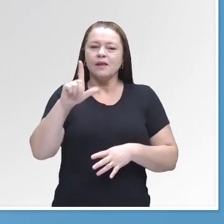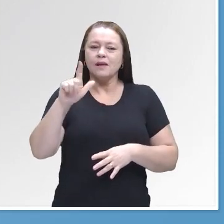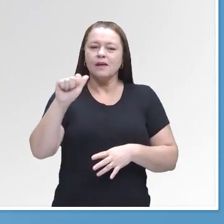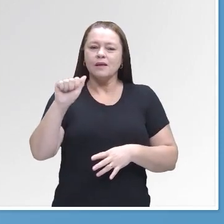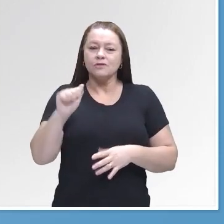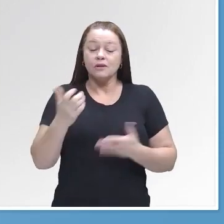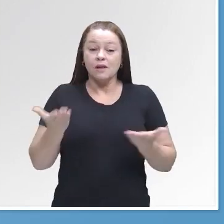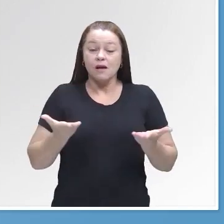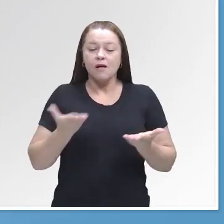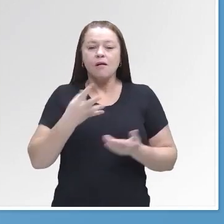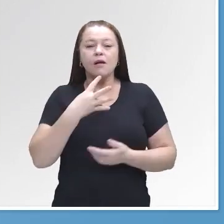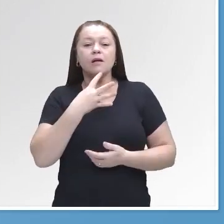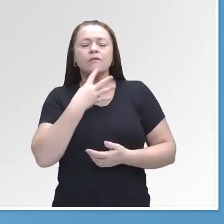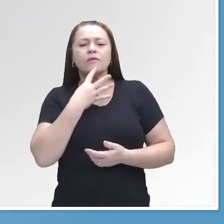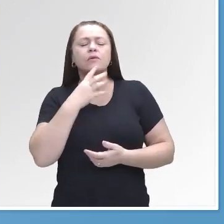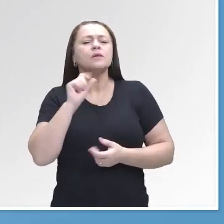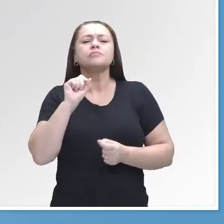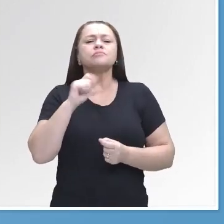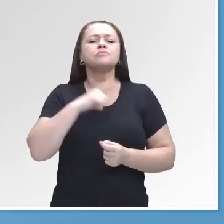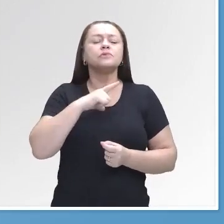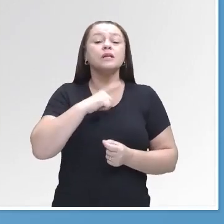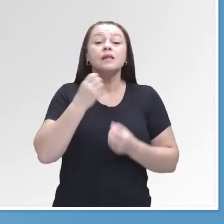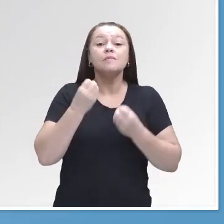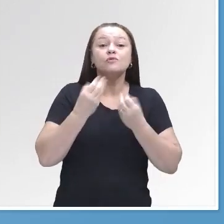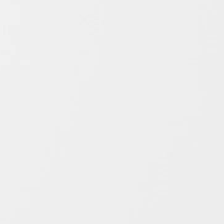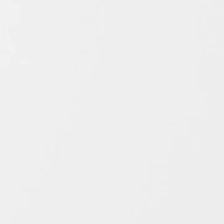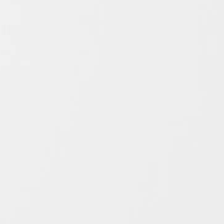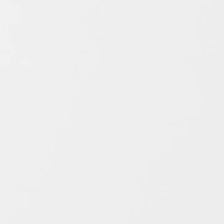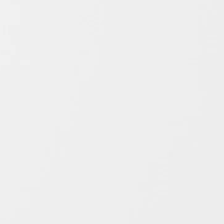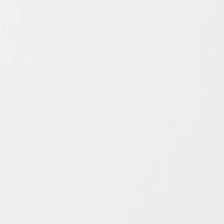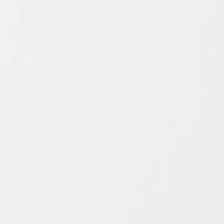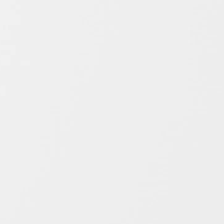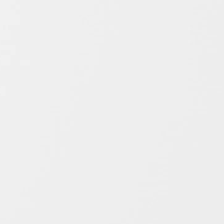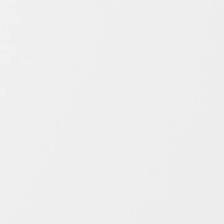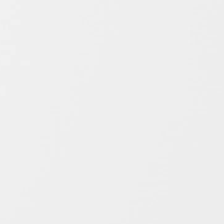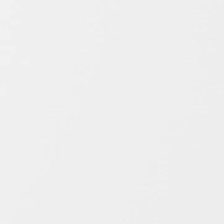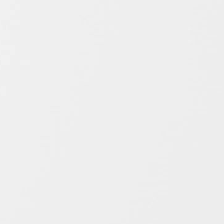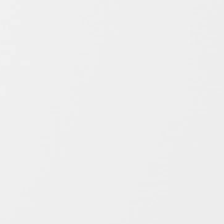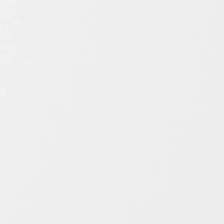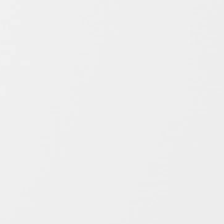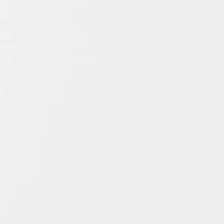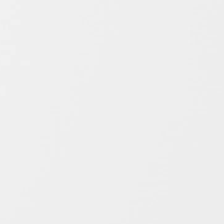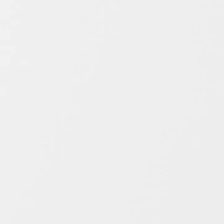agora conhecer o que temos de bom para hoje. Vem comigo!